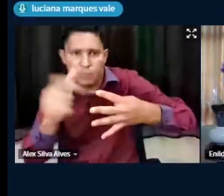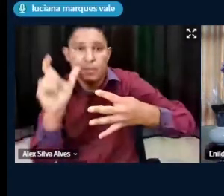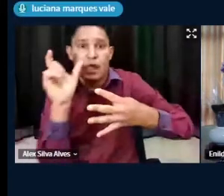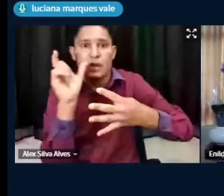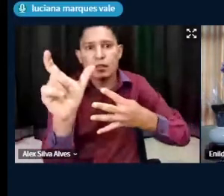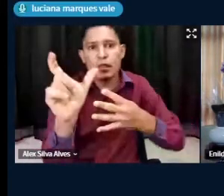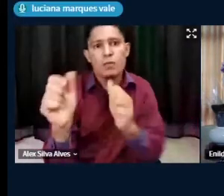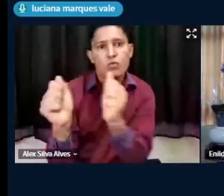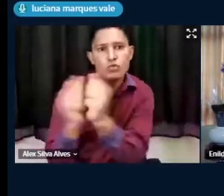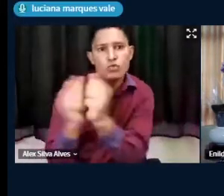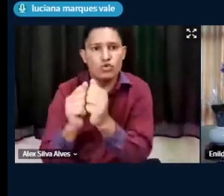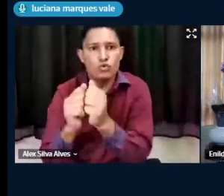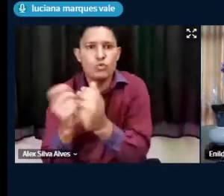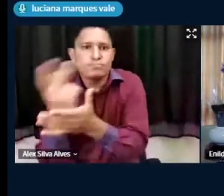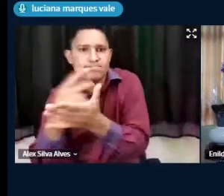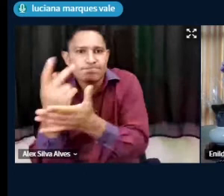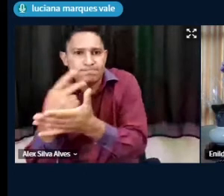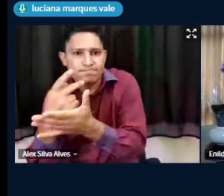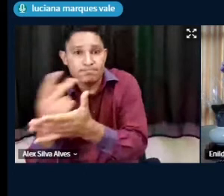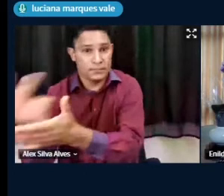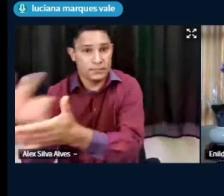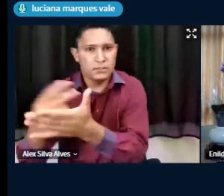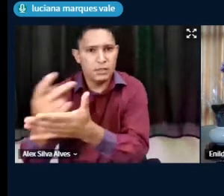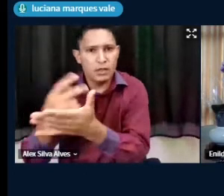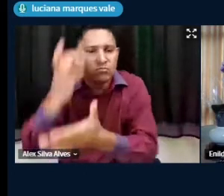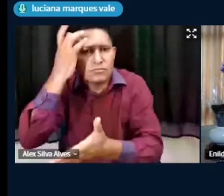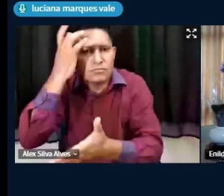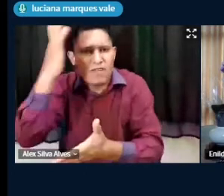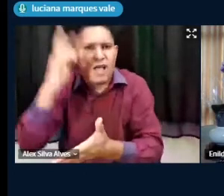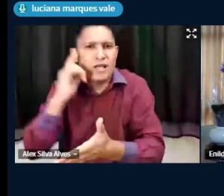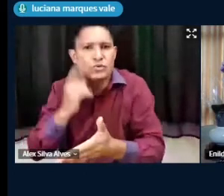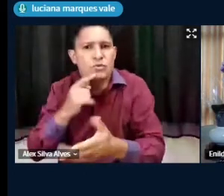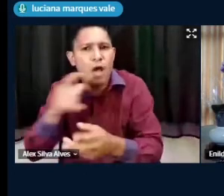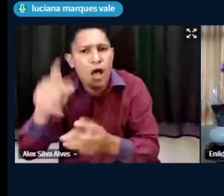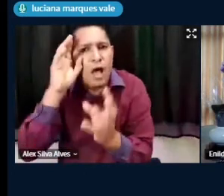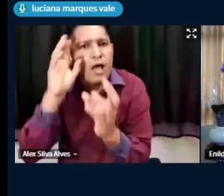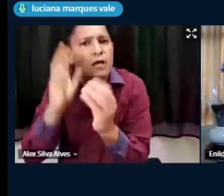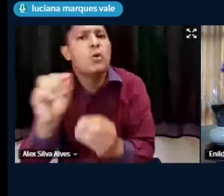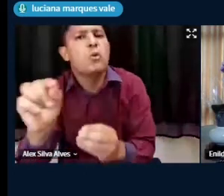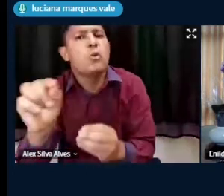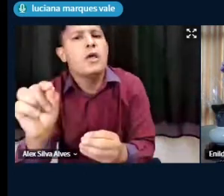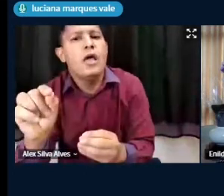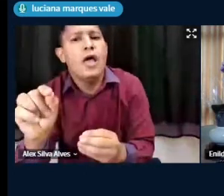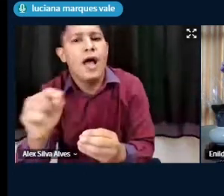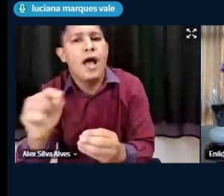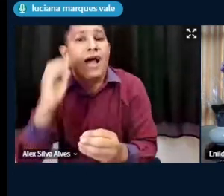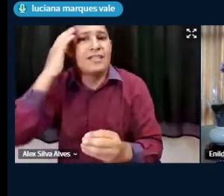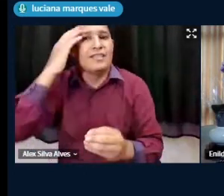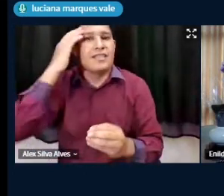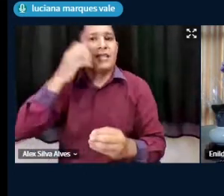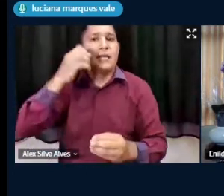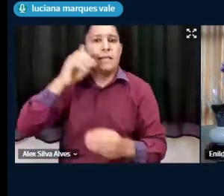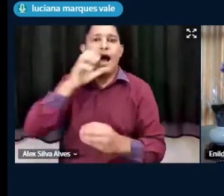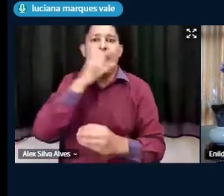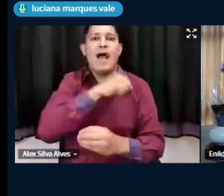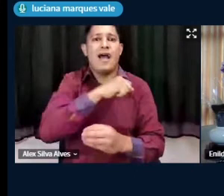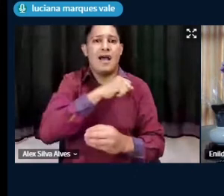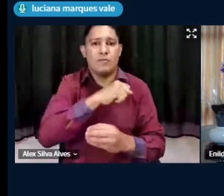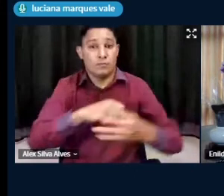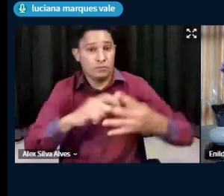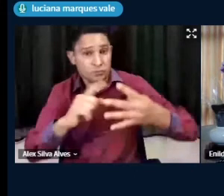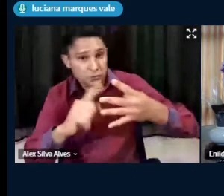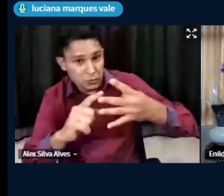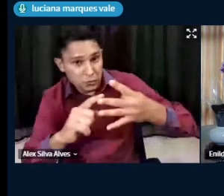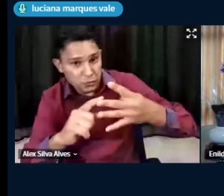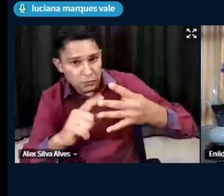A partir dessa explicação anterior, aqui nós temos o termo e a imagem, que é fácil, de fácil compreensão, para